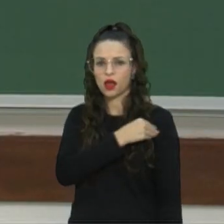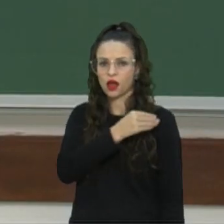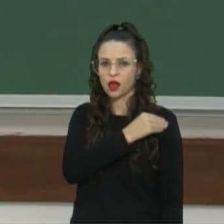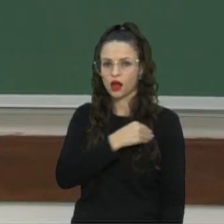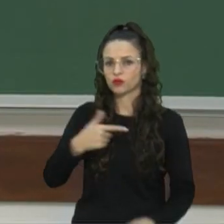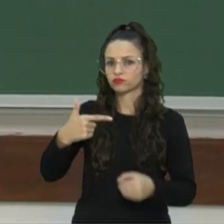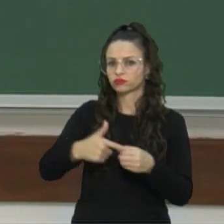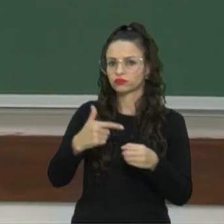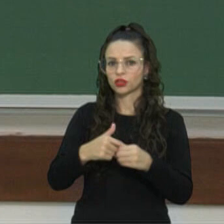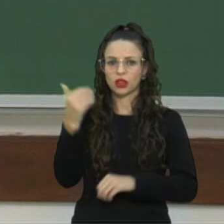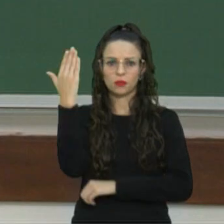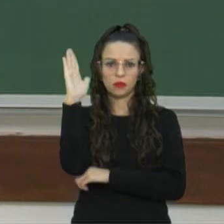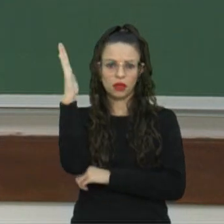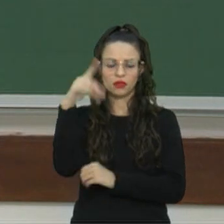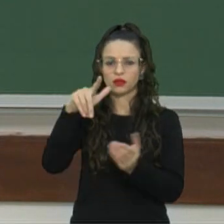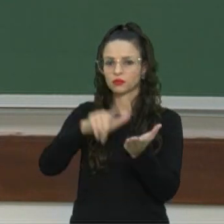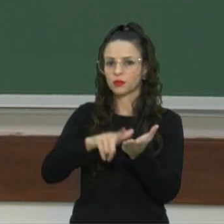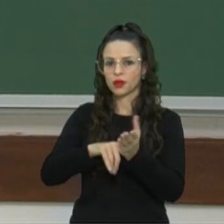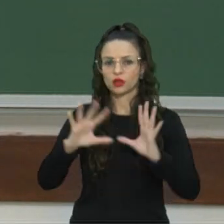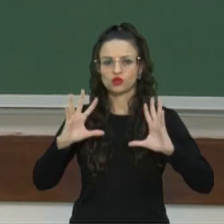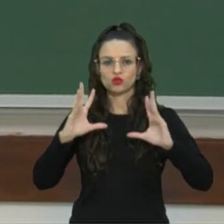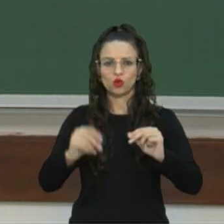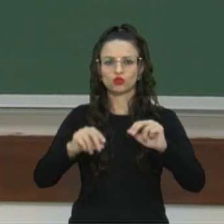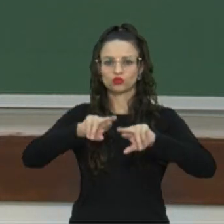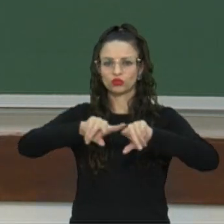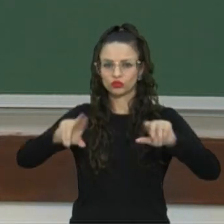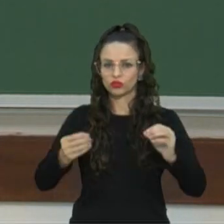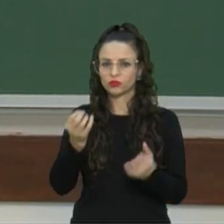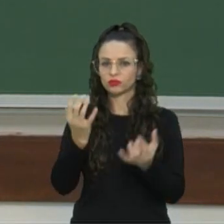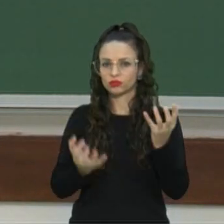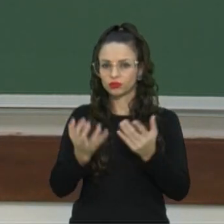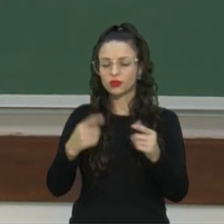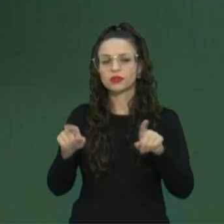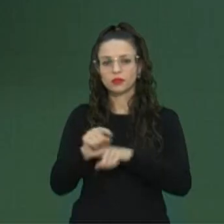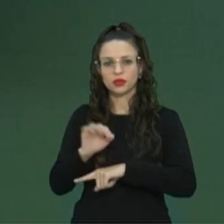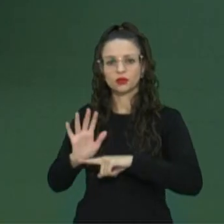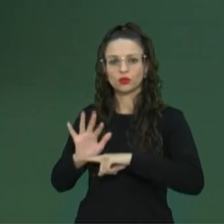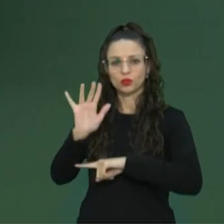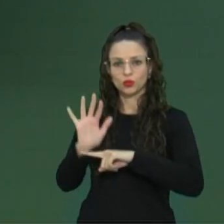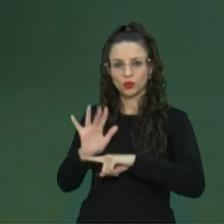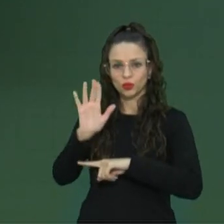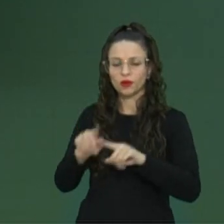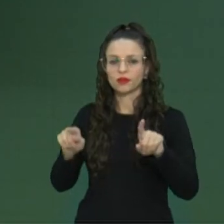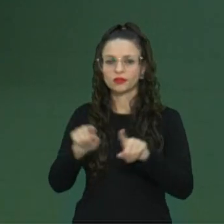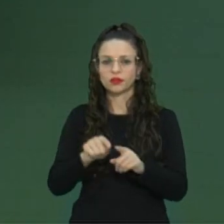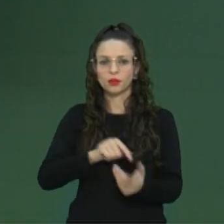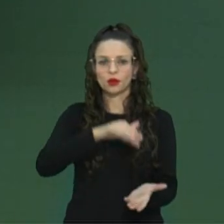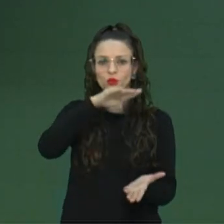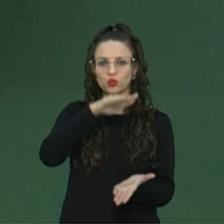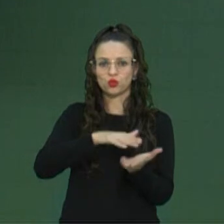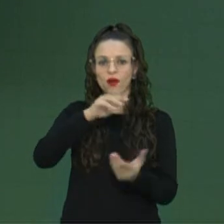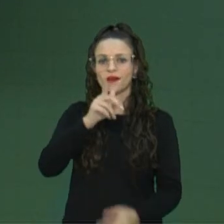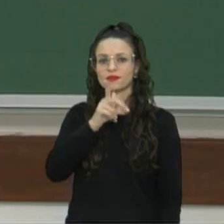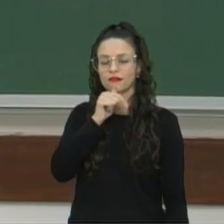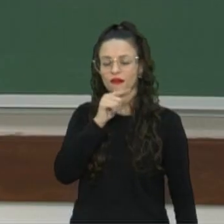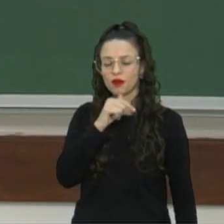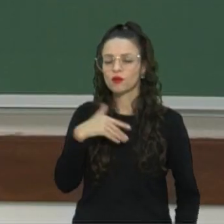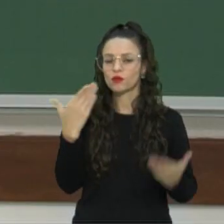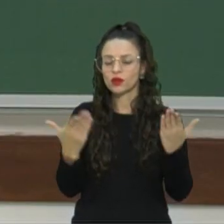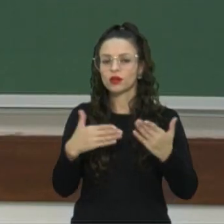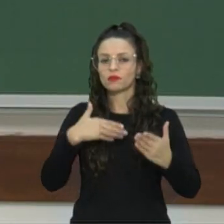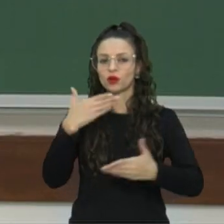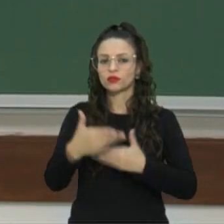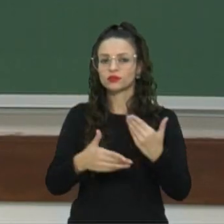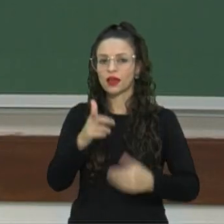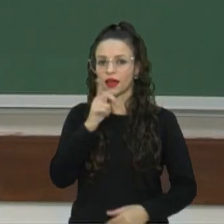papel, todo tipo de combustão. Combustão de gases também e a liquefação ou condensação da água, que é o processo em que a